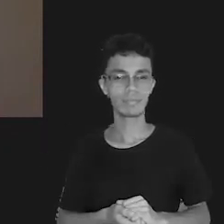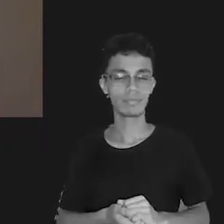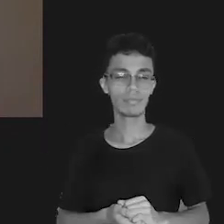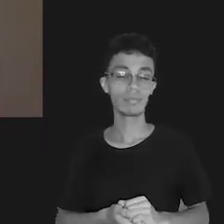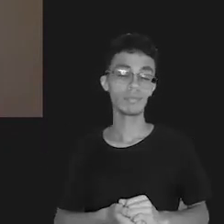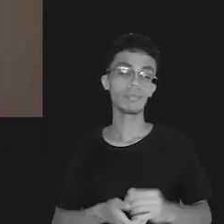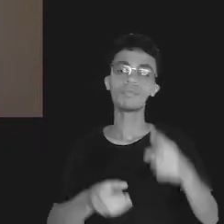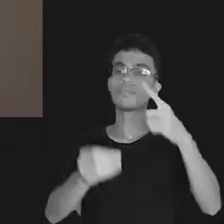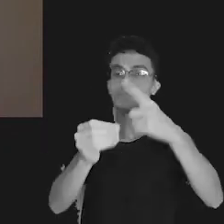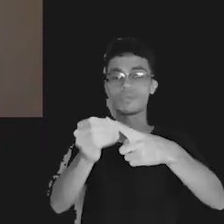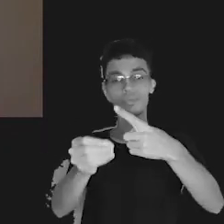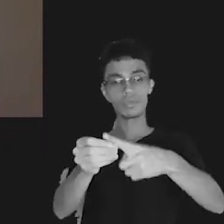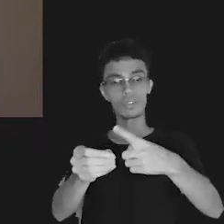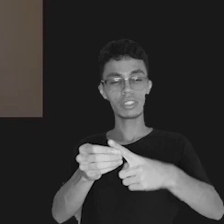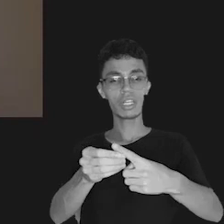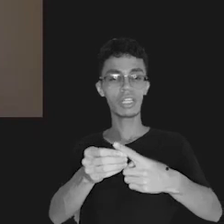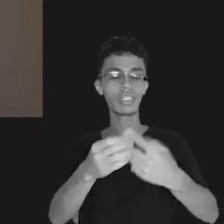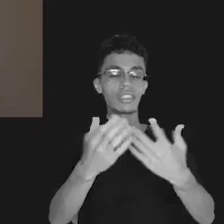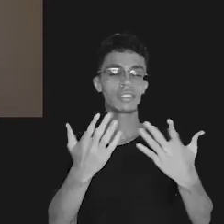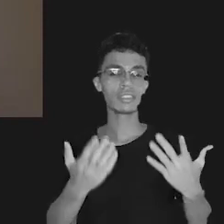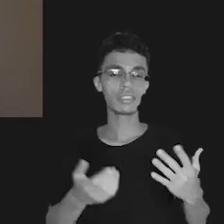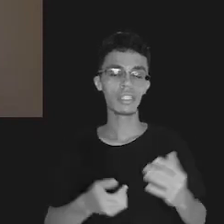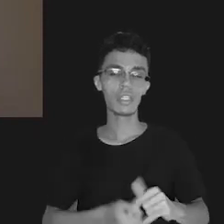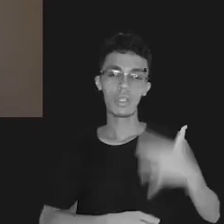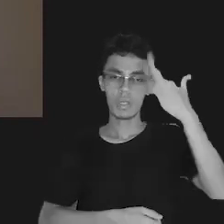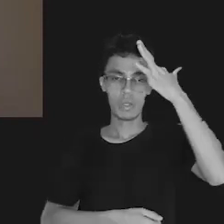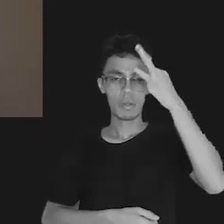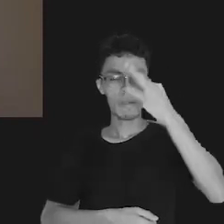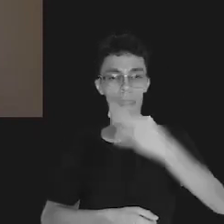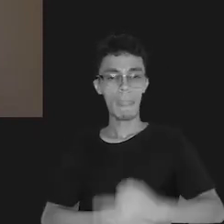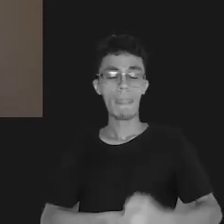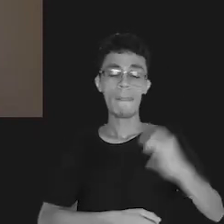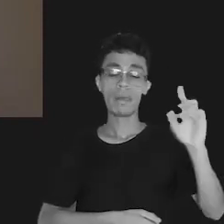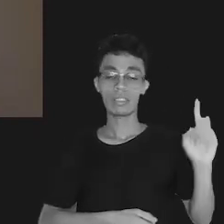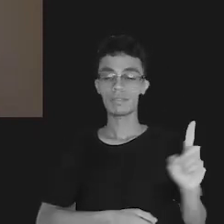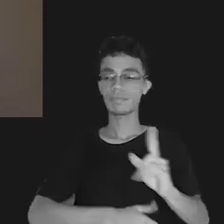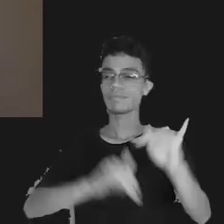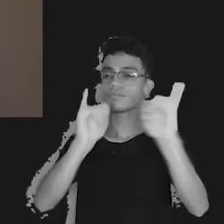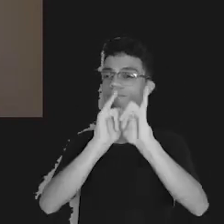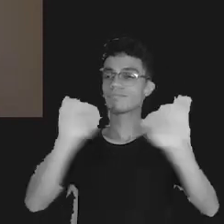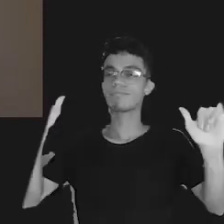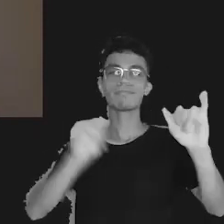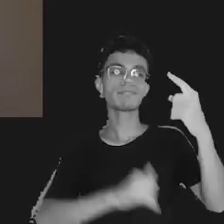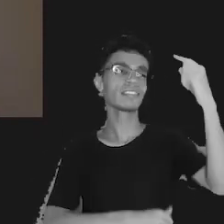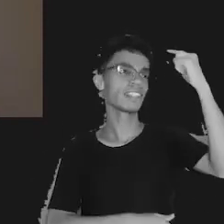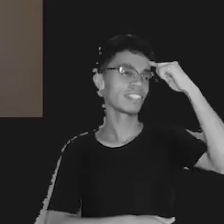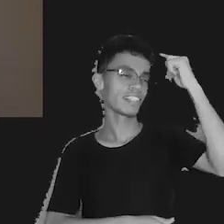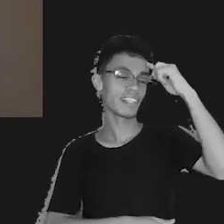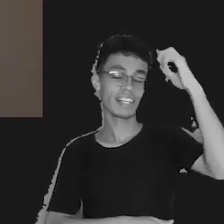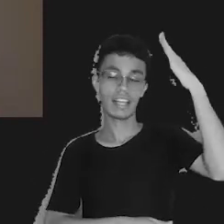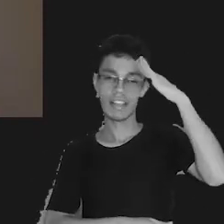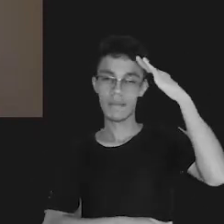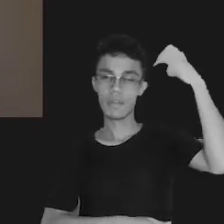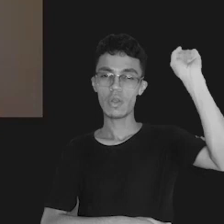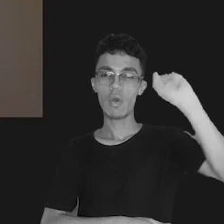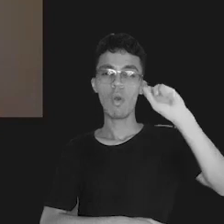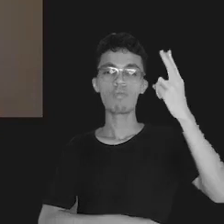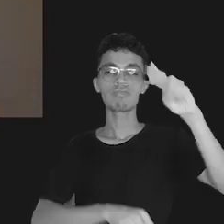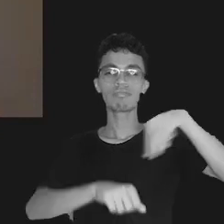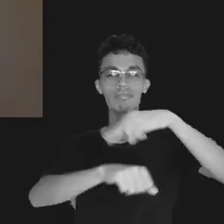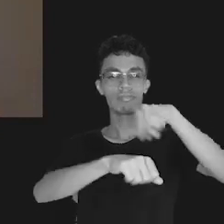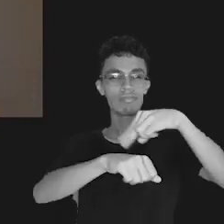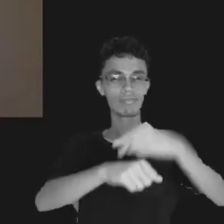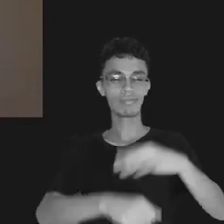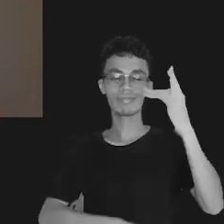São os da cidade, os de compreensão, os que vêm dizer se o que a gente vê é sabedoria ou danação, se o